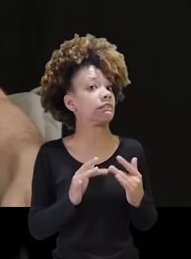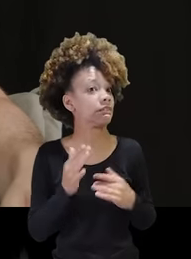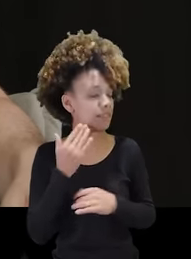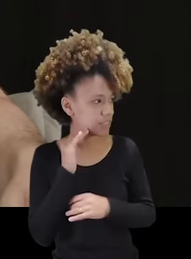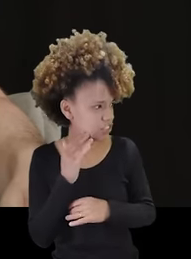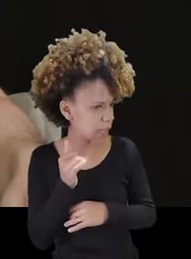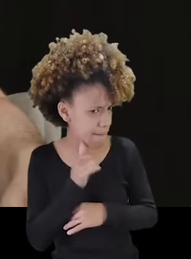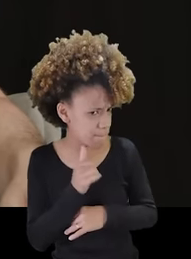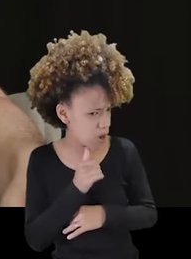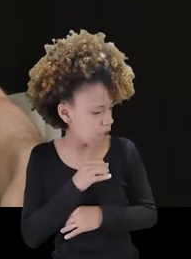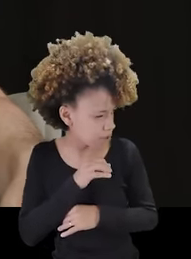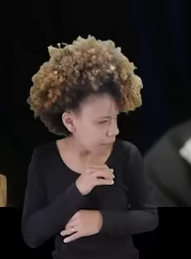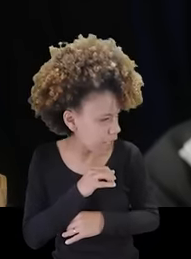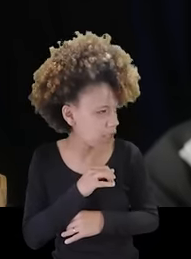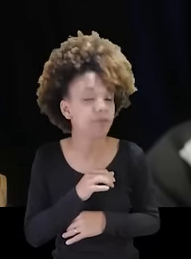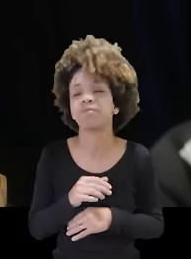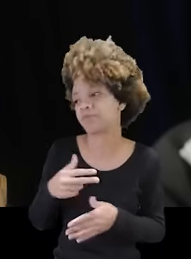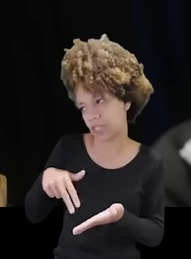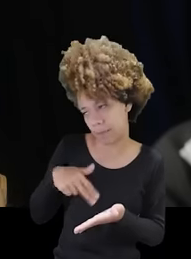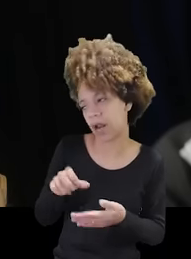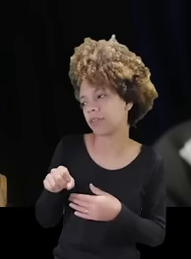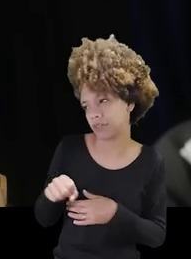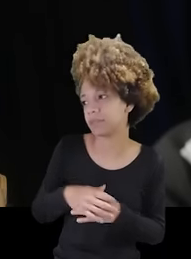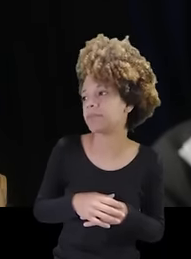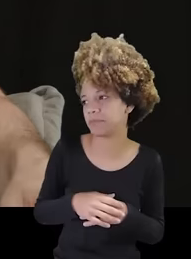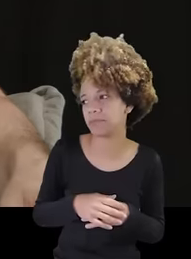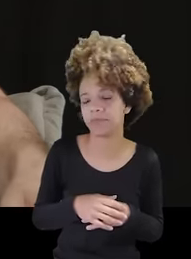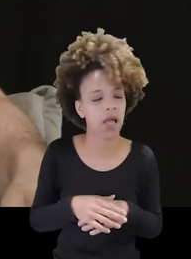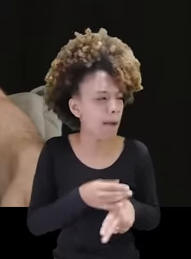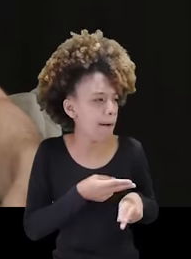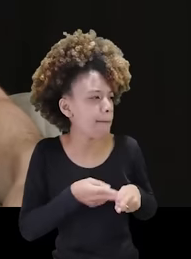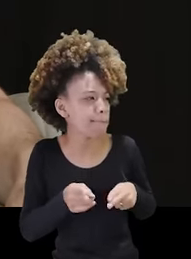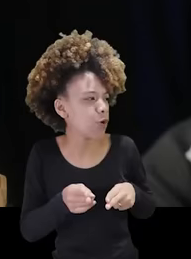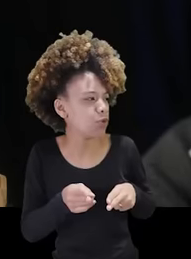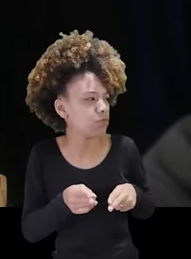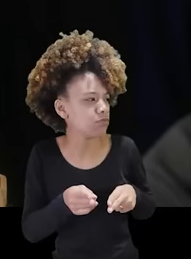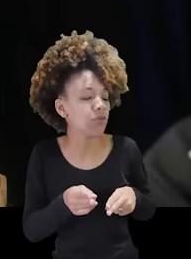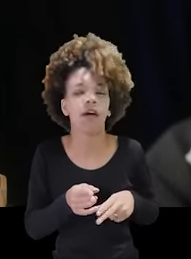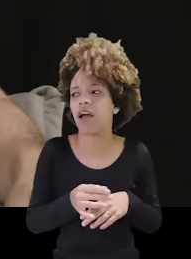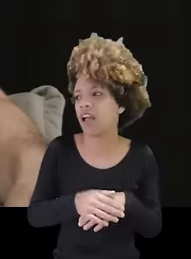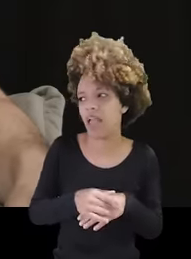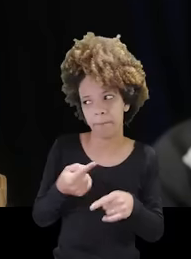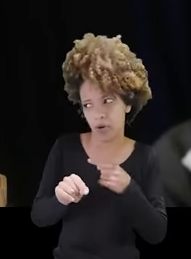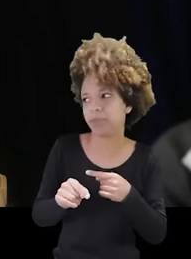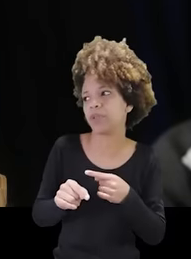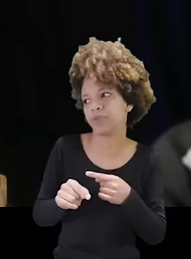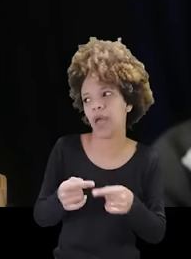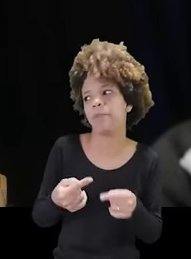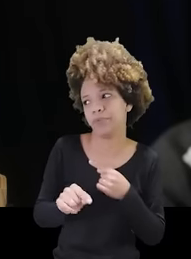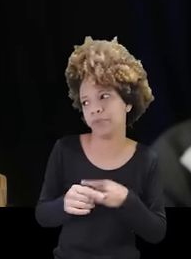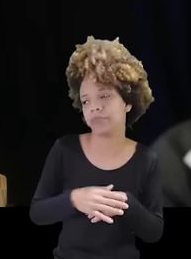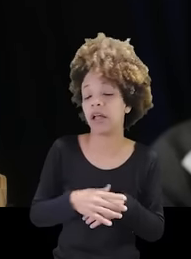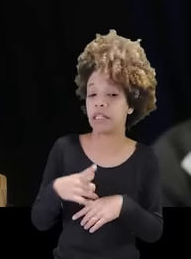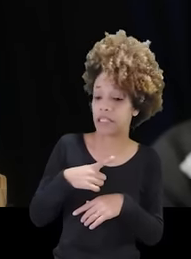e a mulher que chega no cara na balada assim na balada assim tipo pornografia lá é ilegal